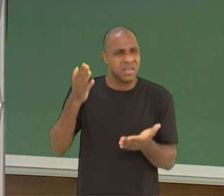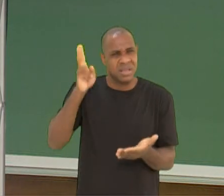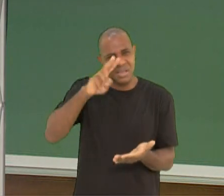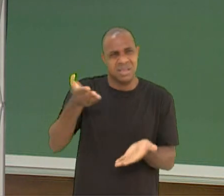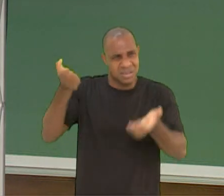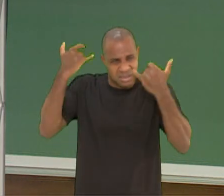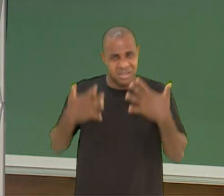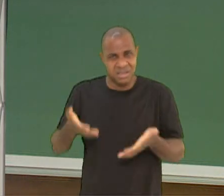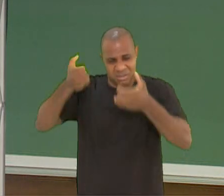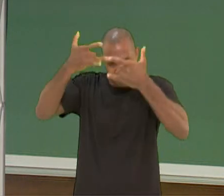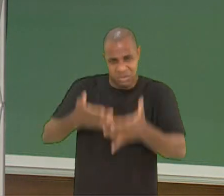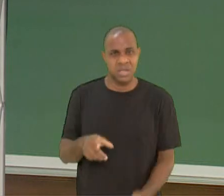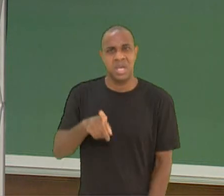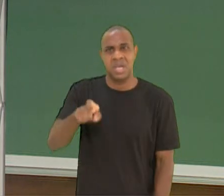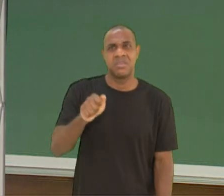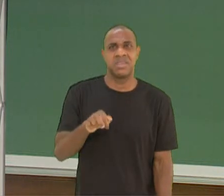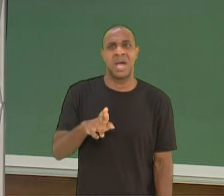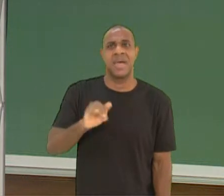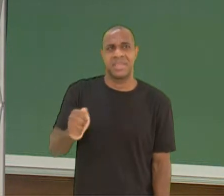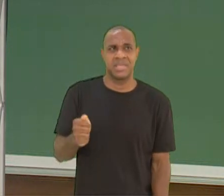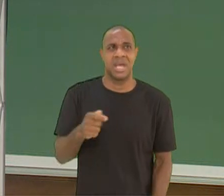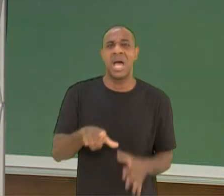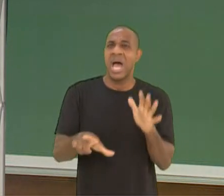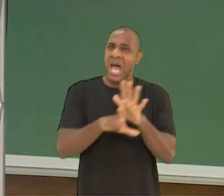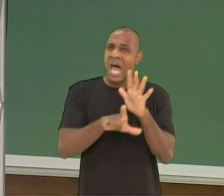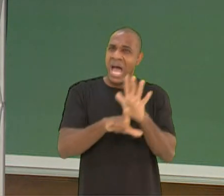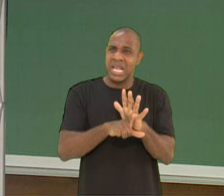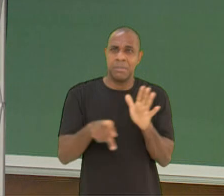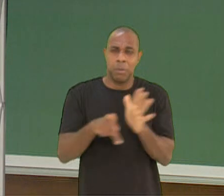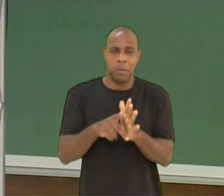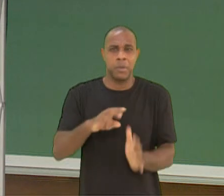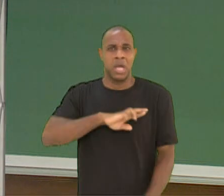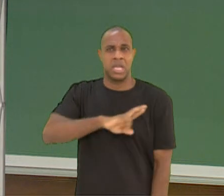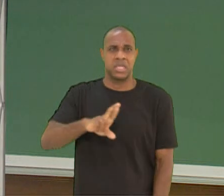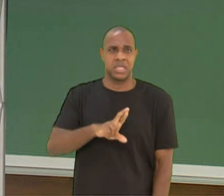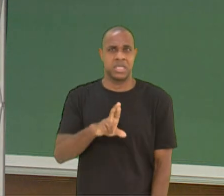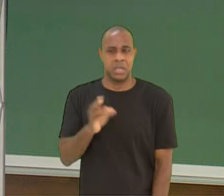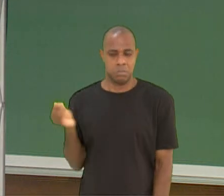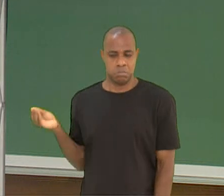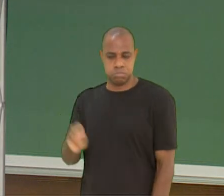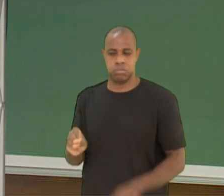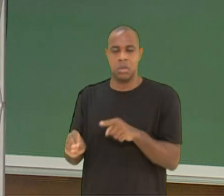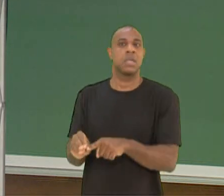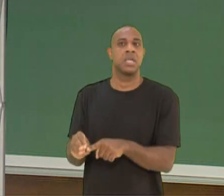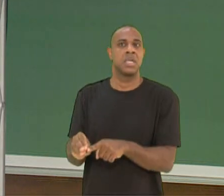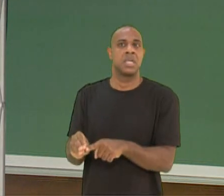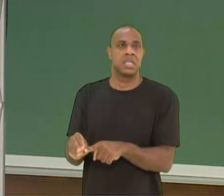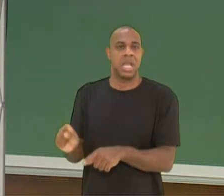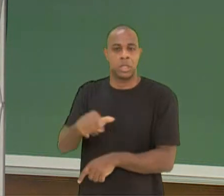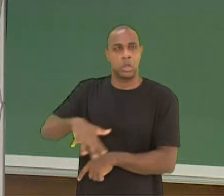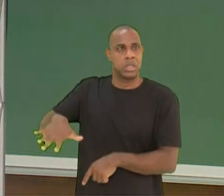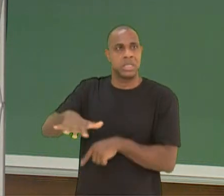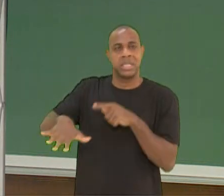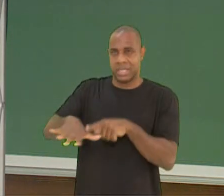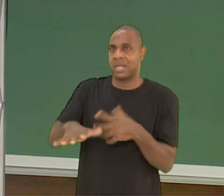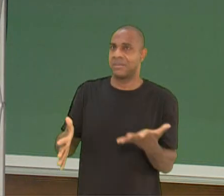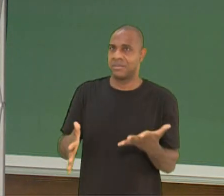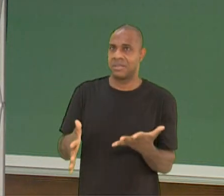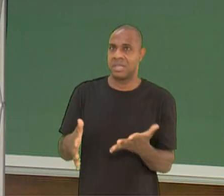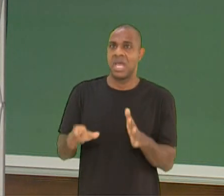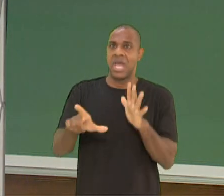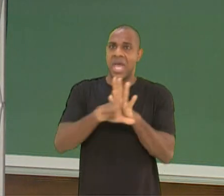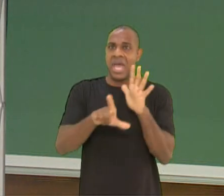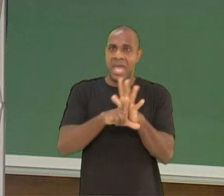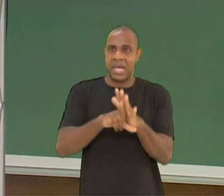Irã, nós falamos da Sharia? A lei religiosa aplicada à sociedade civil, como colocar as regras